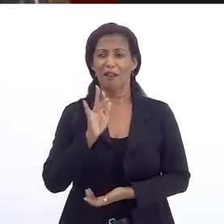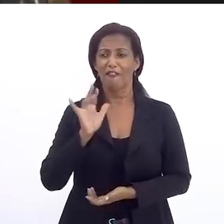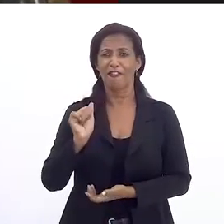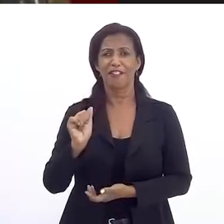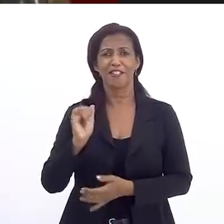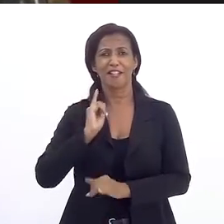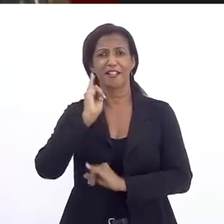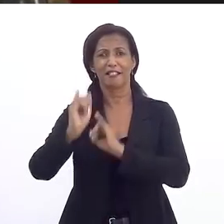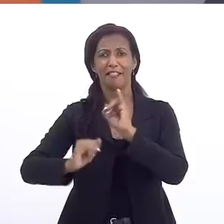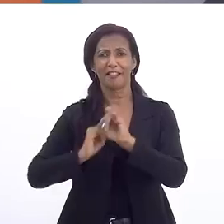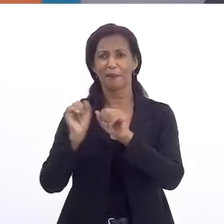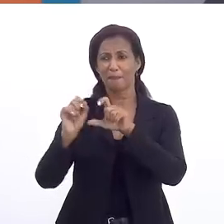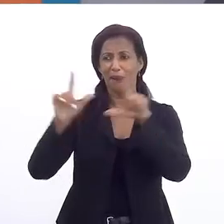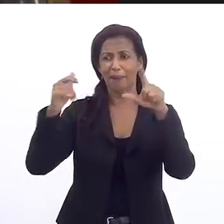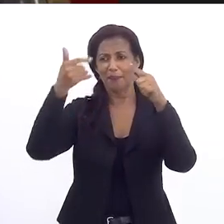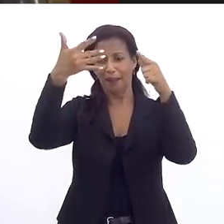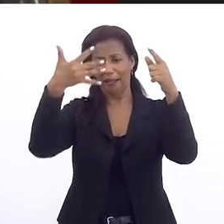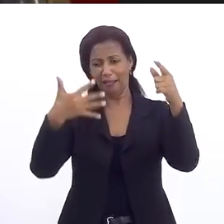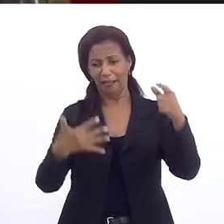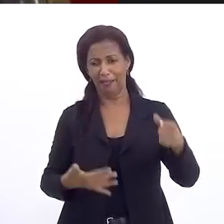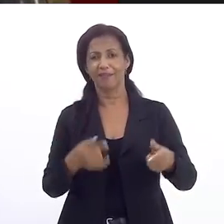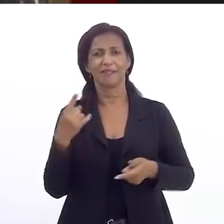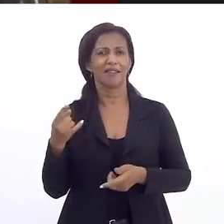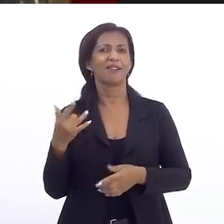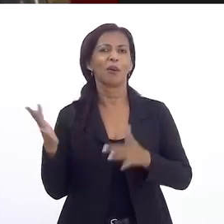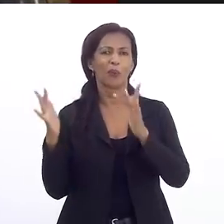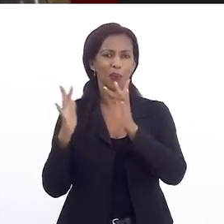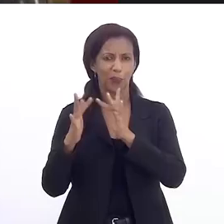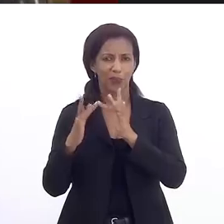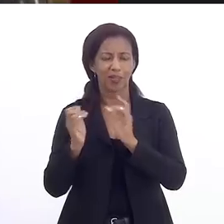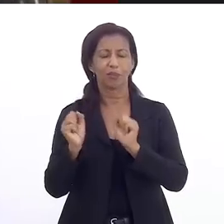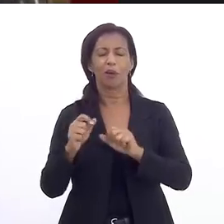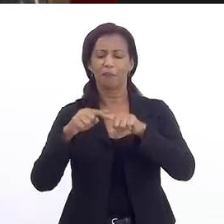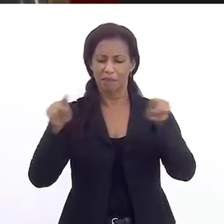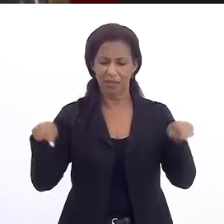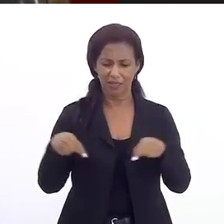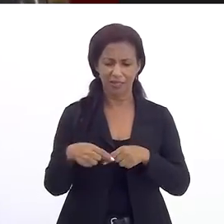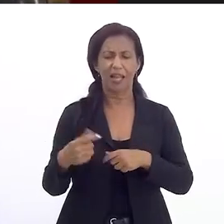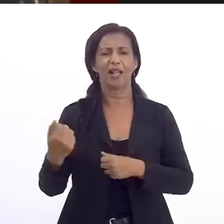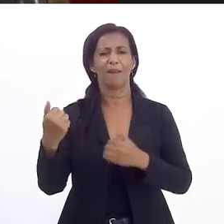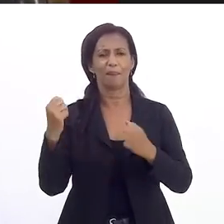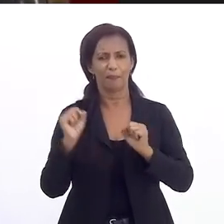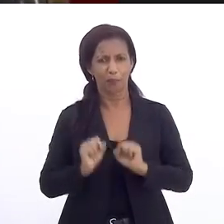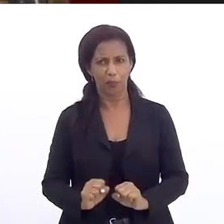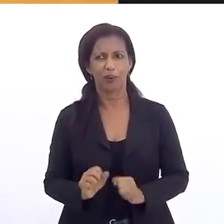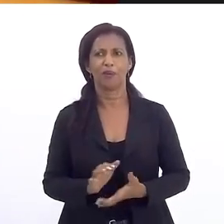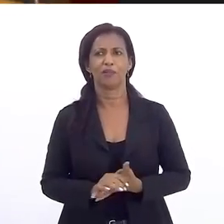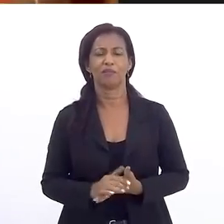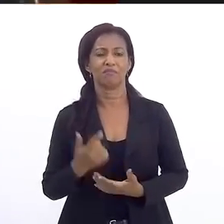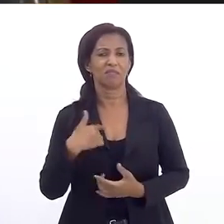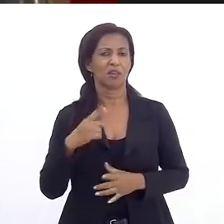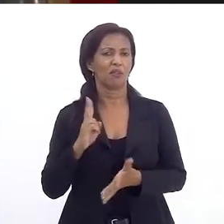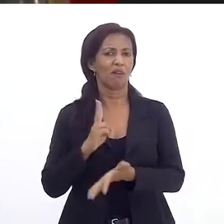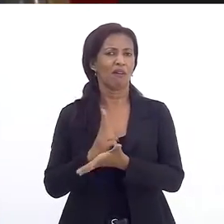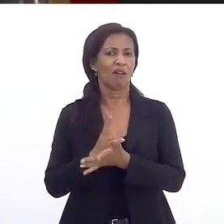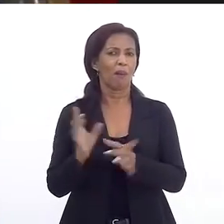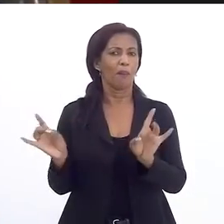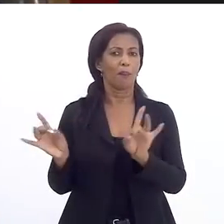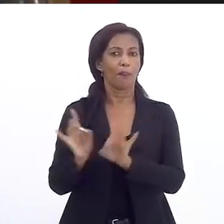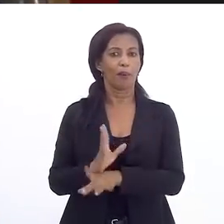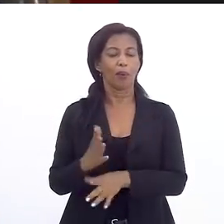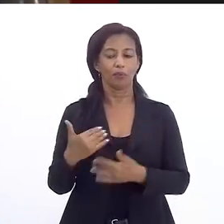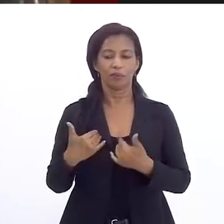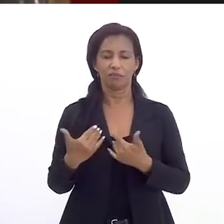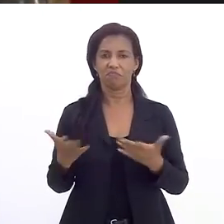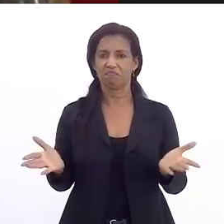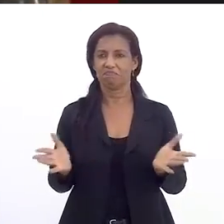Mota, Encontra. aparece lá e vocês podem entrar em contato, e meu gabinete, minha assessoria, e eu estarei sempre à disposição